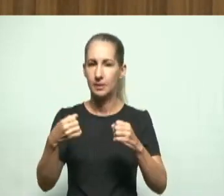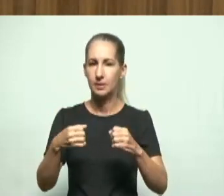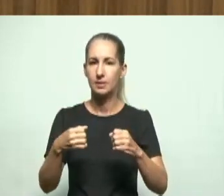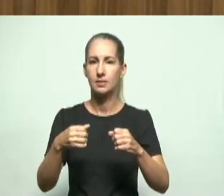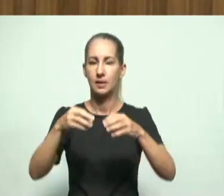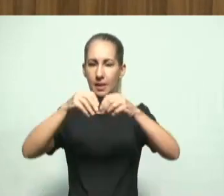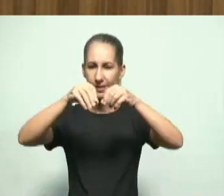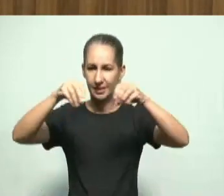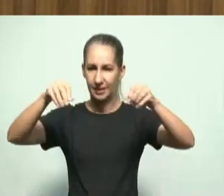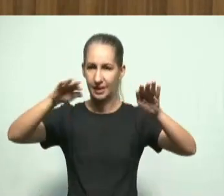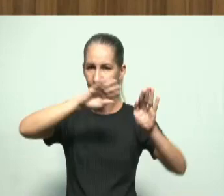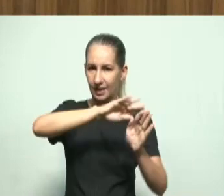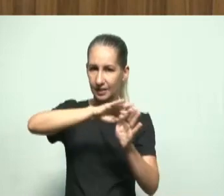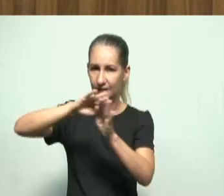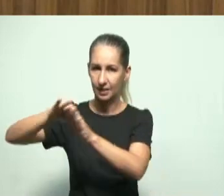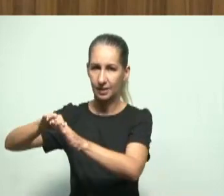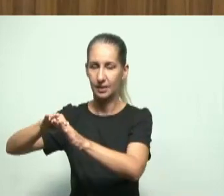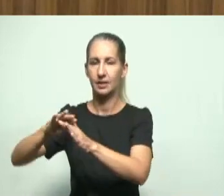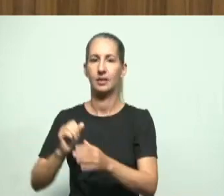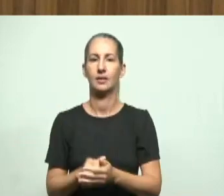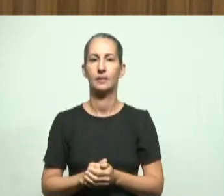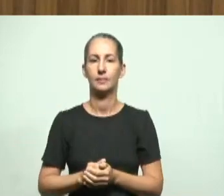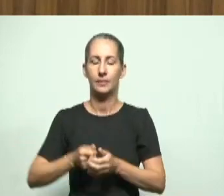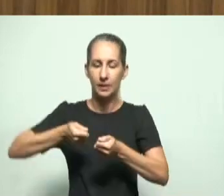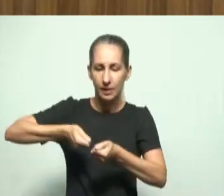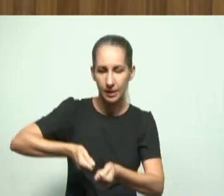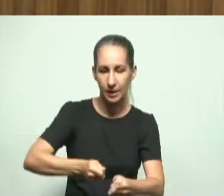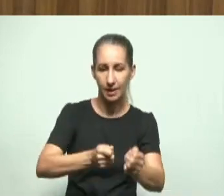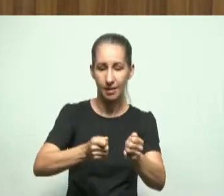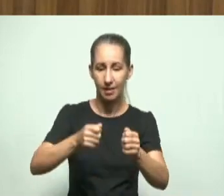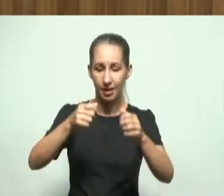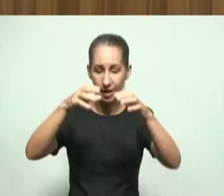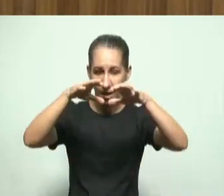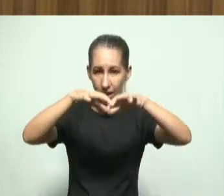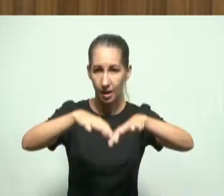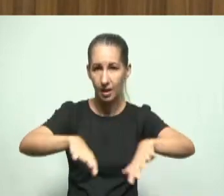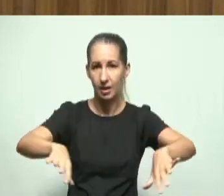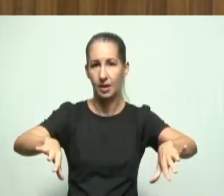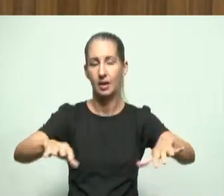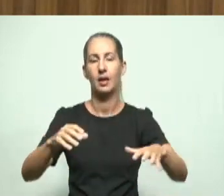areia de dentro para aprofundar aquela lagoa, que é necessário